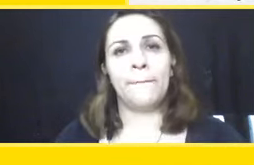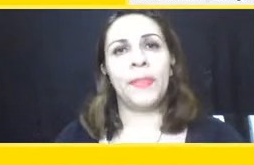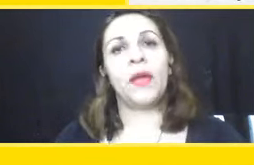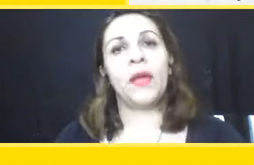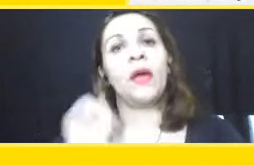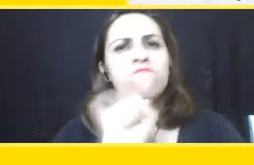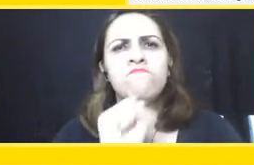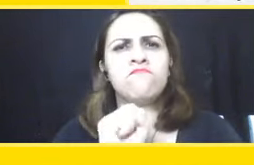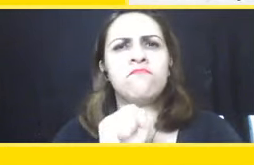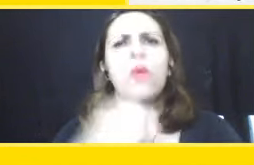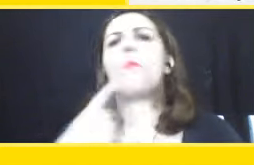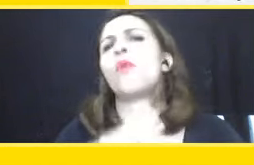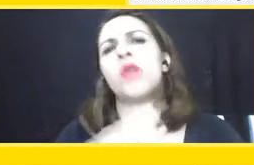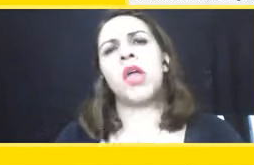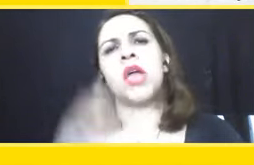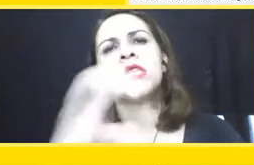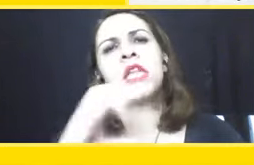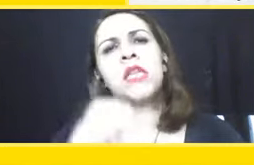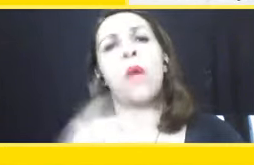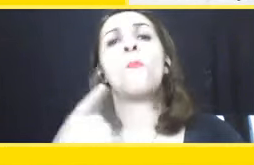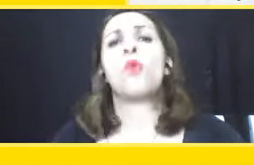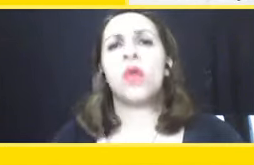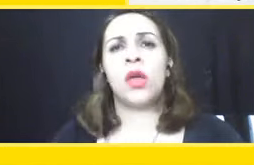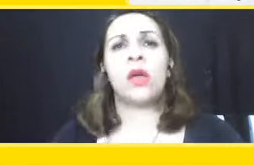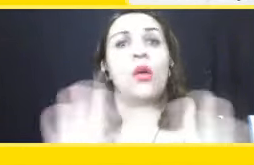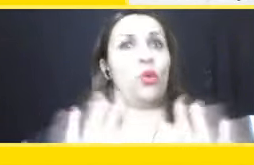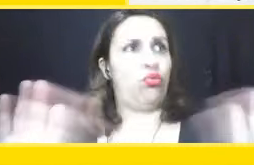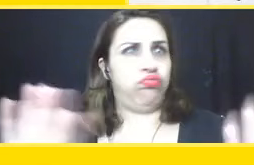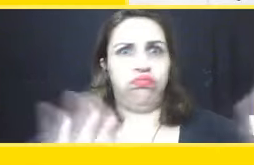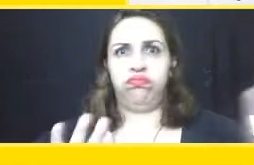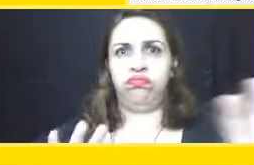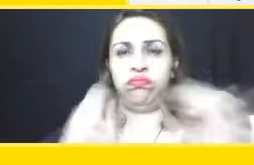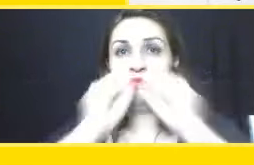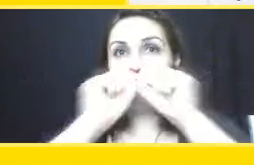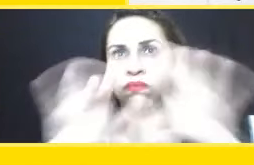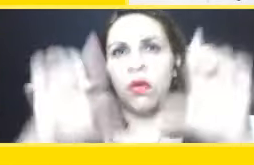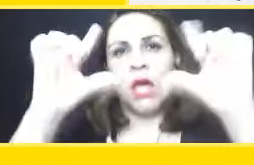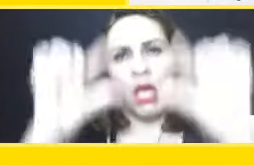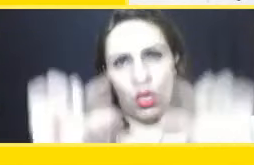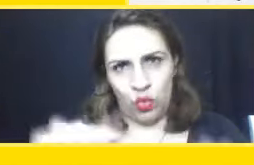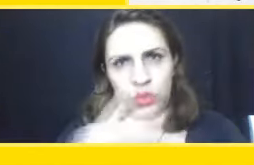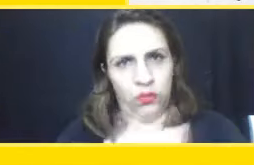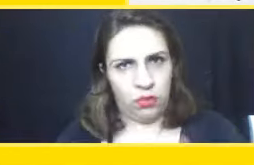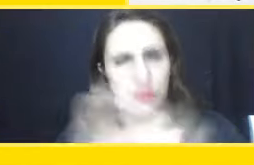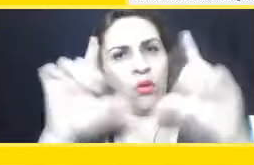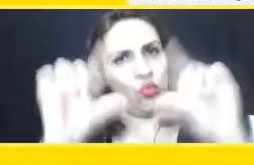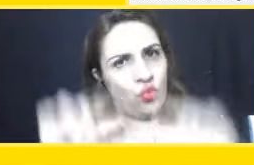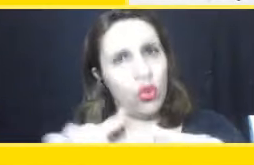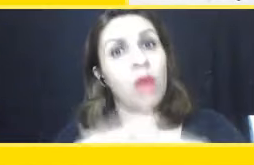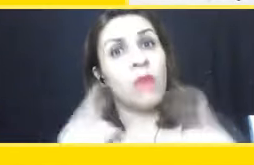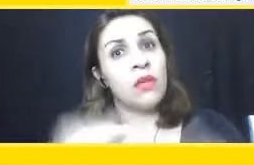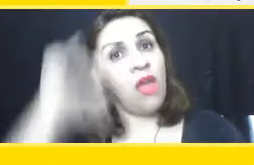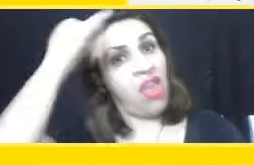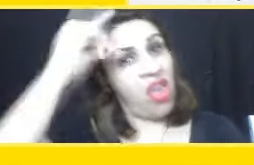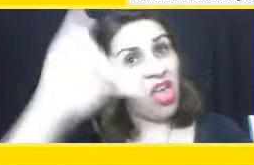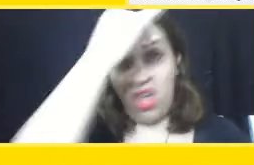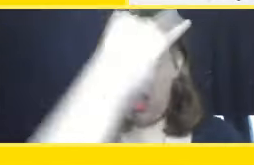nada mais, nada menos, para que os casos não só reduzam, tá certo? Mas para que não haja uma